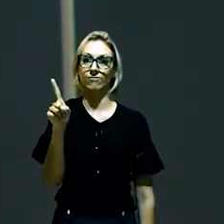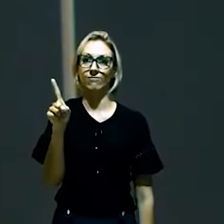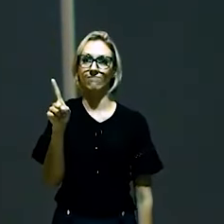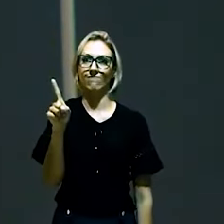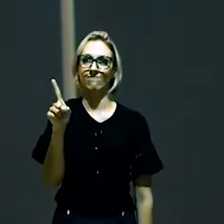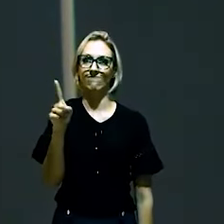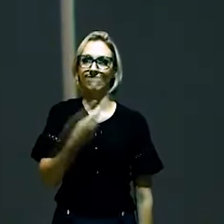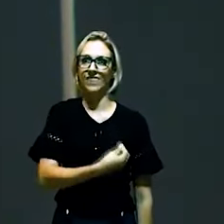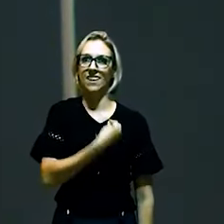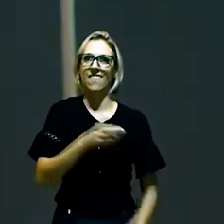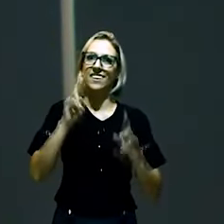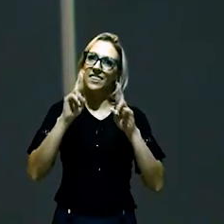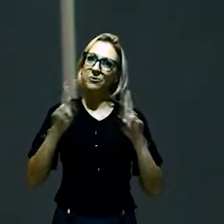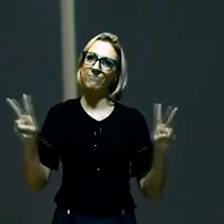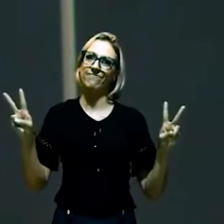diferente.